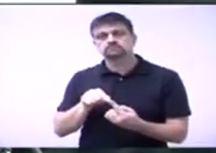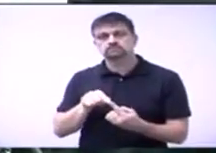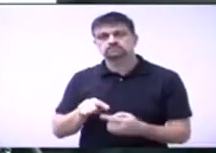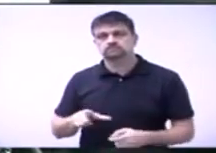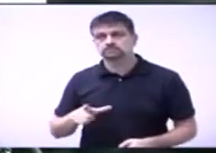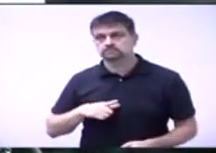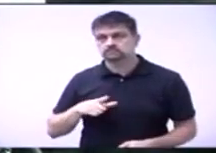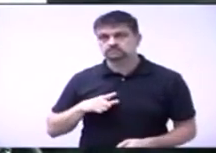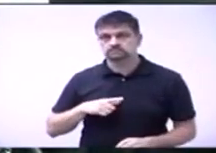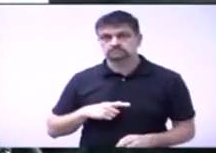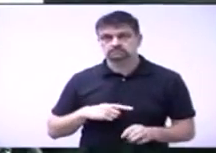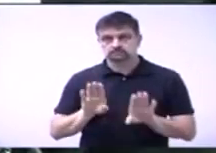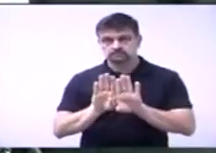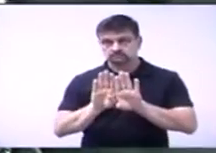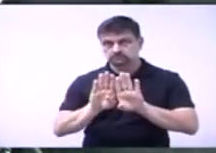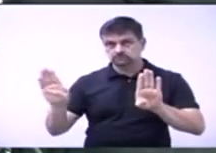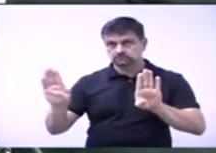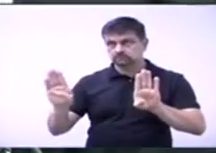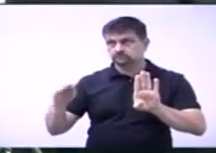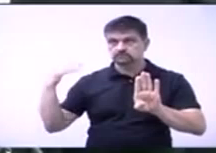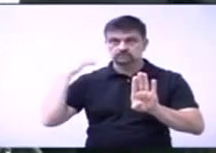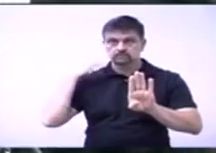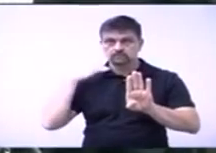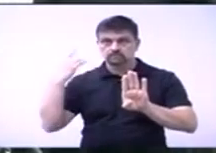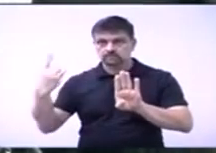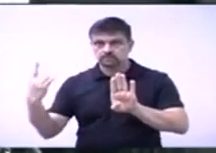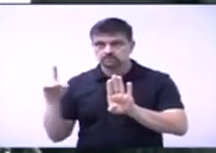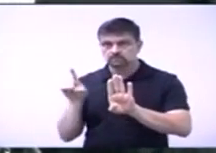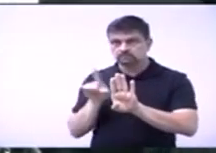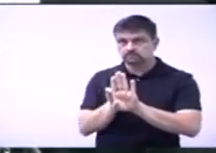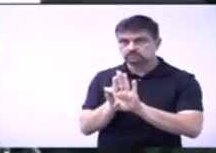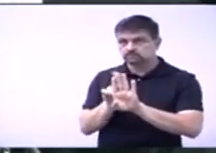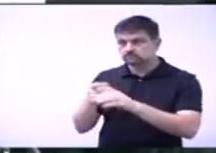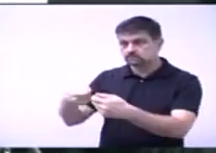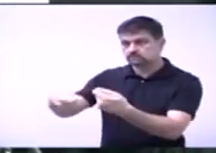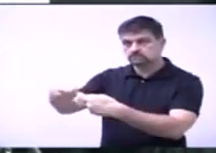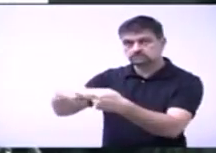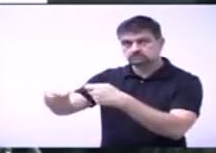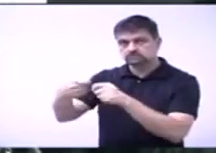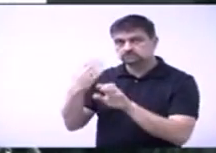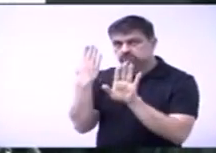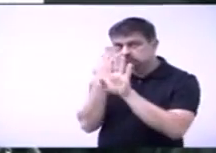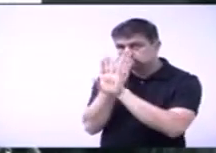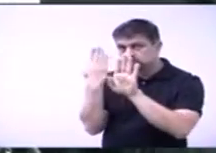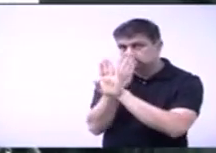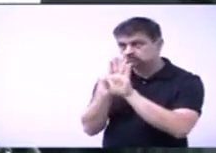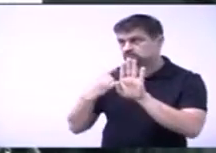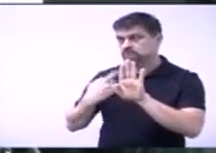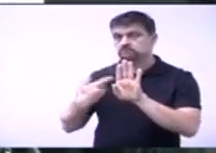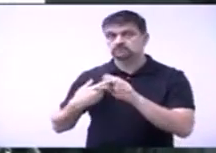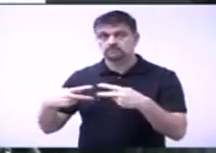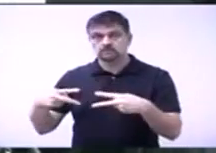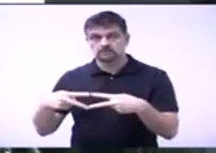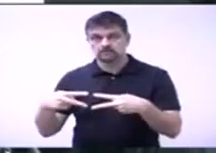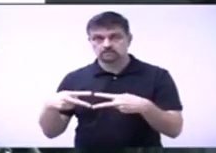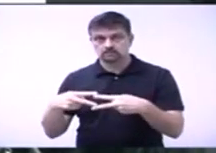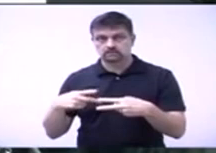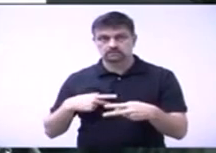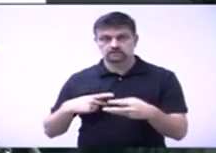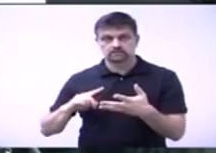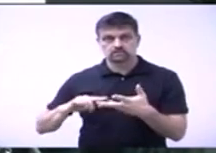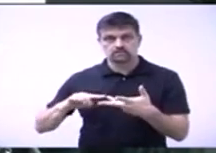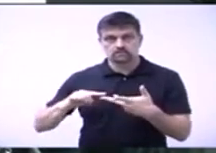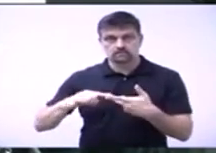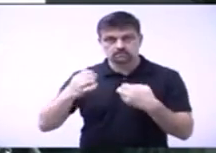instalação de divisórias nas agências bancárias e demais instituições no município de Paulínia e da outras providências.